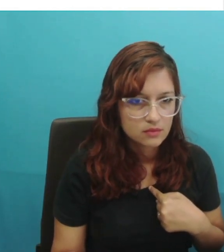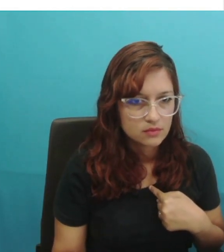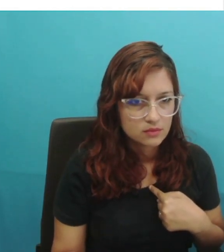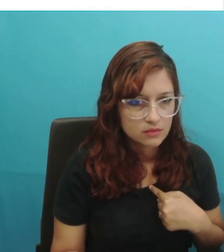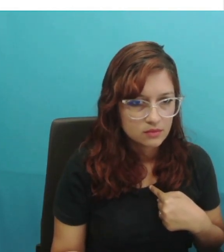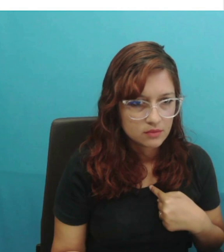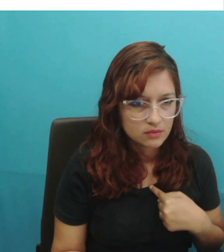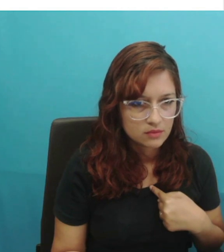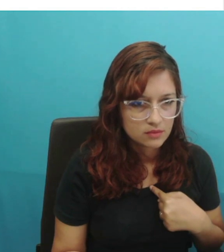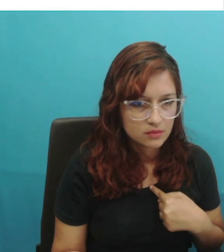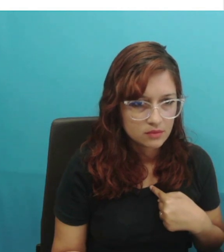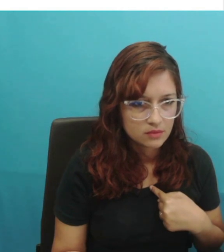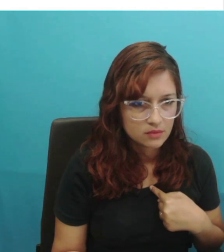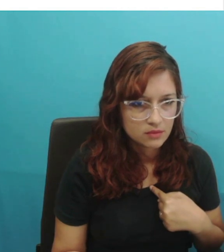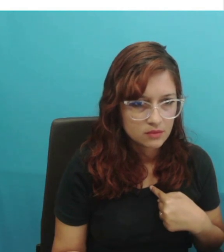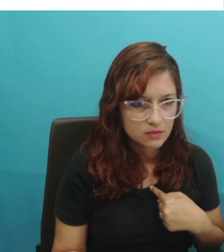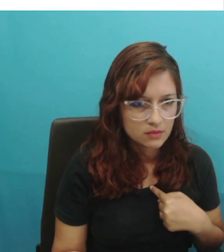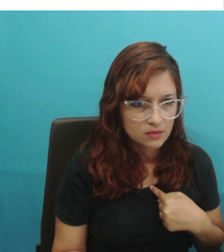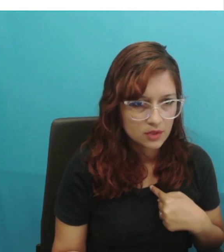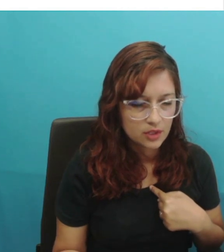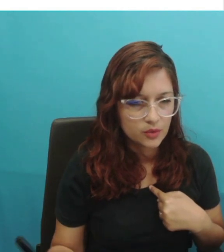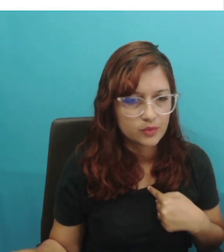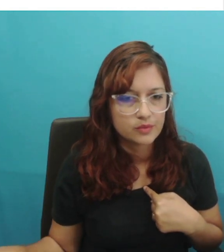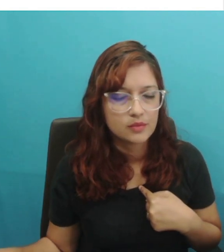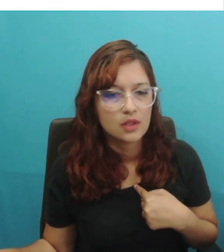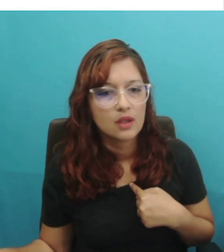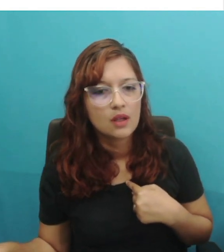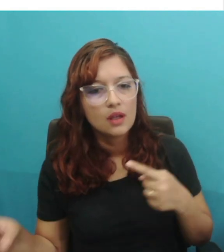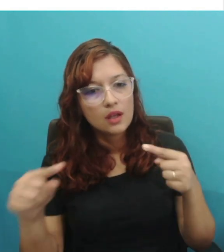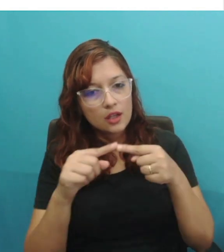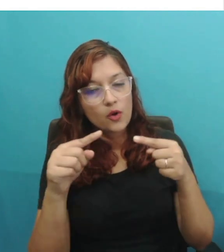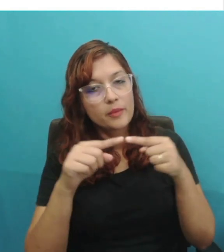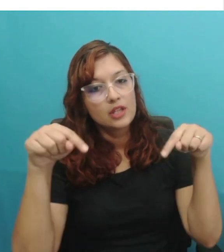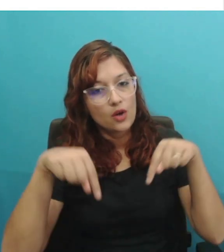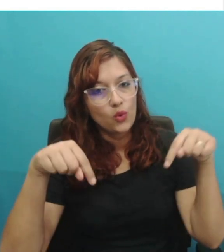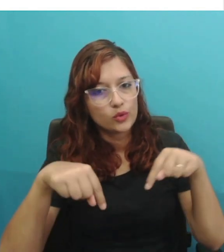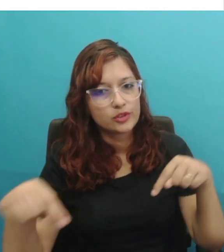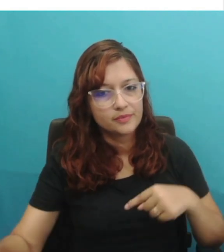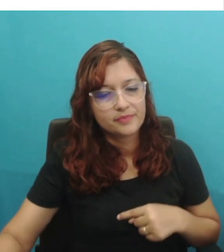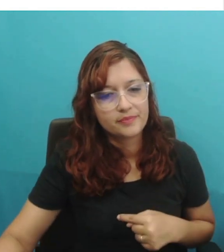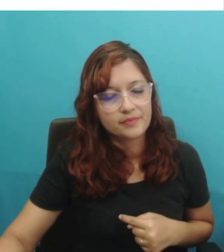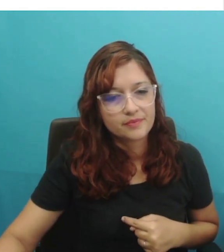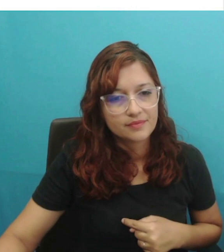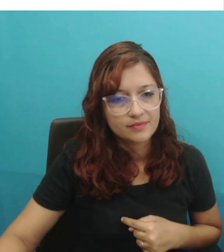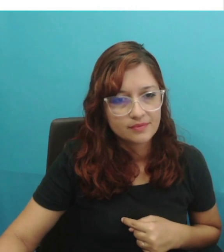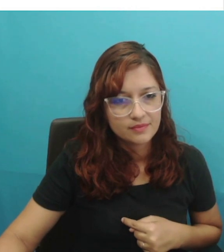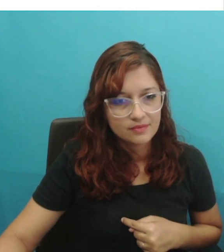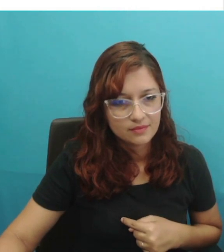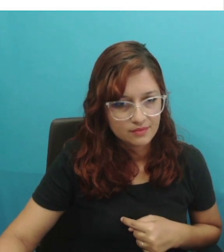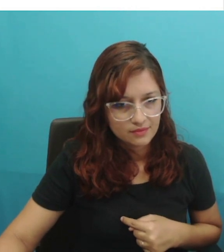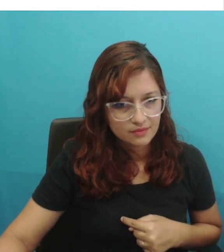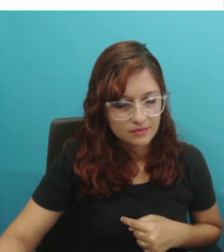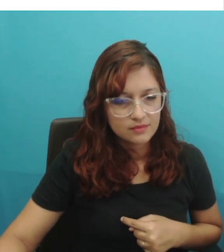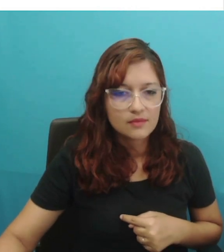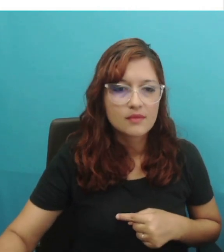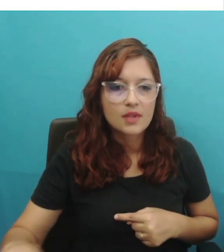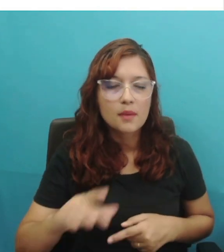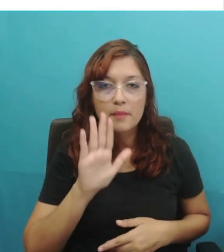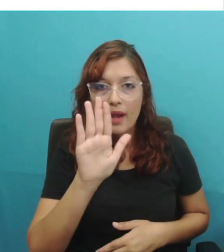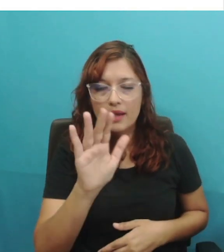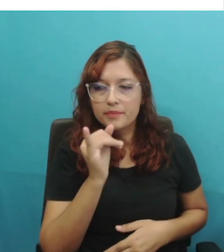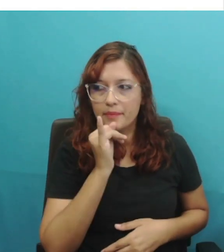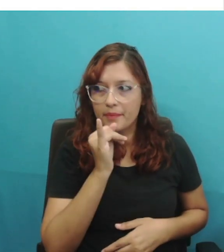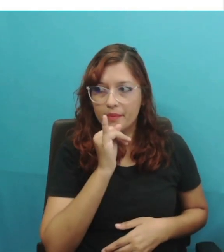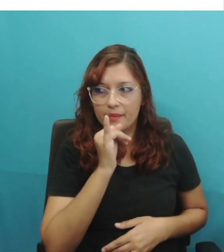Tá relacionada à primeira pessoa, aqui, ó, pela terminação do verbo a gente identifica. Eu tenho